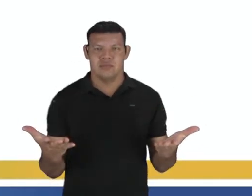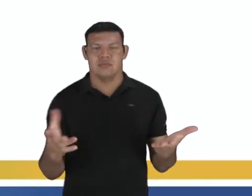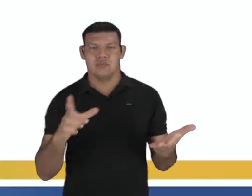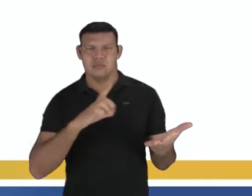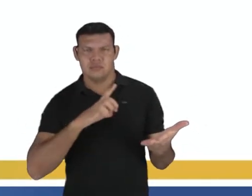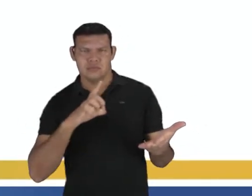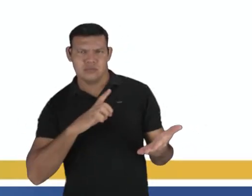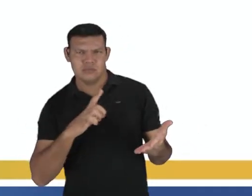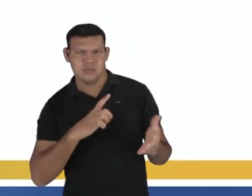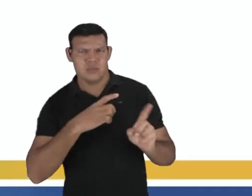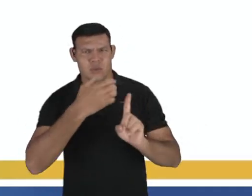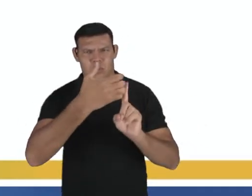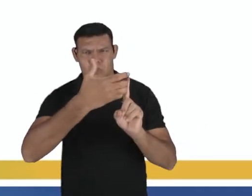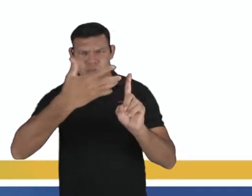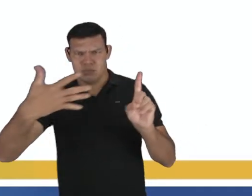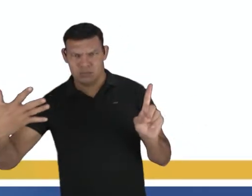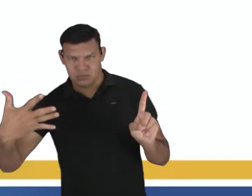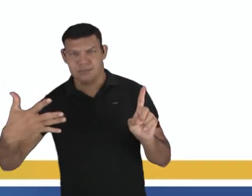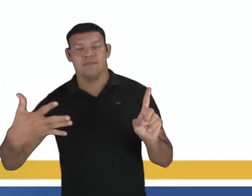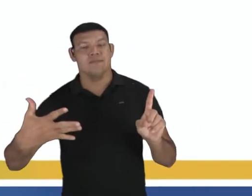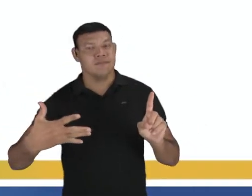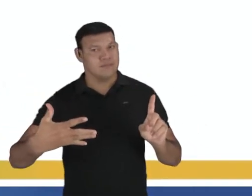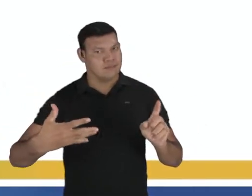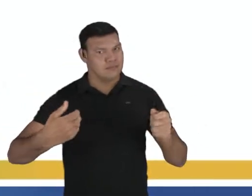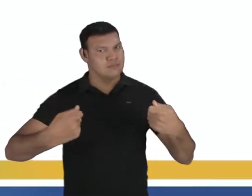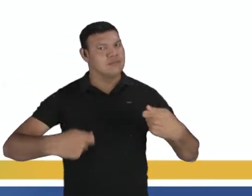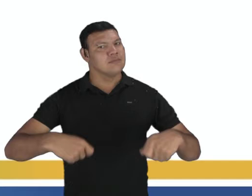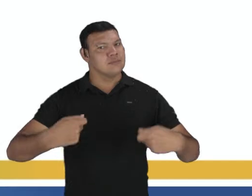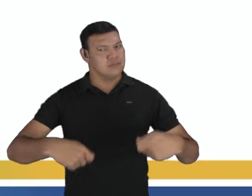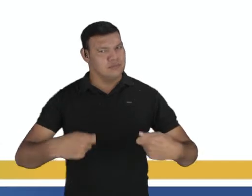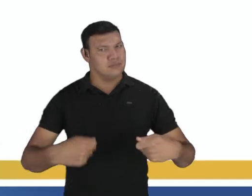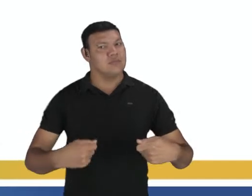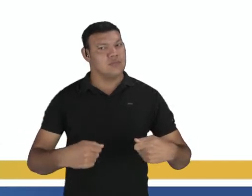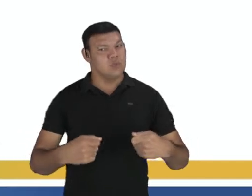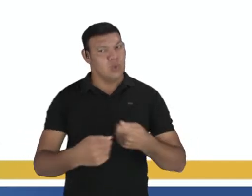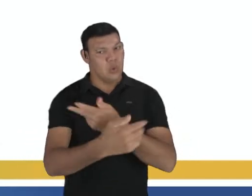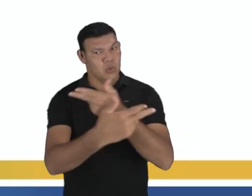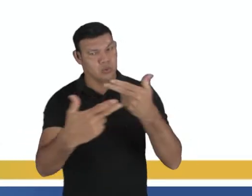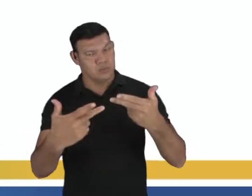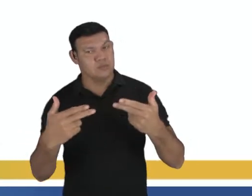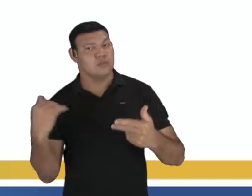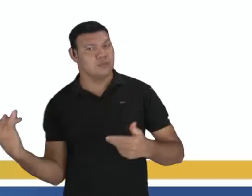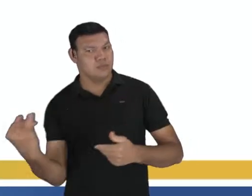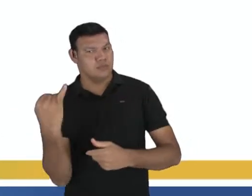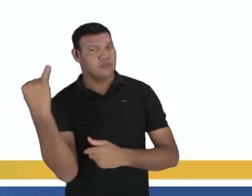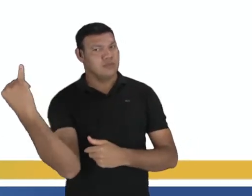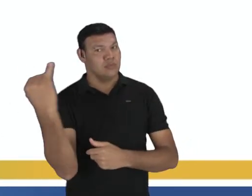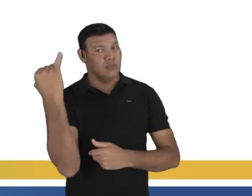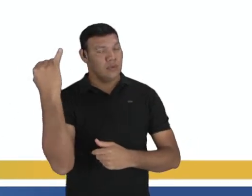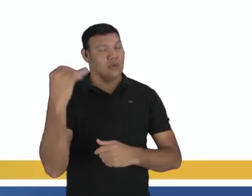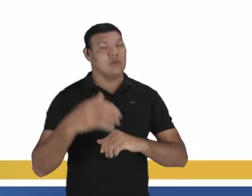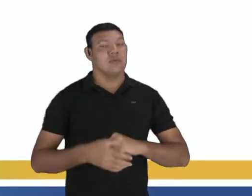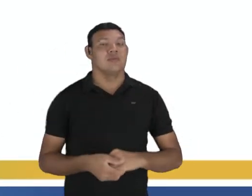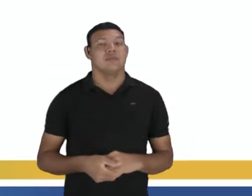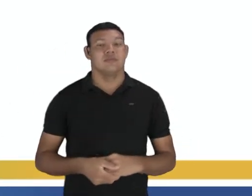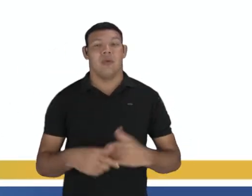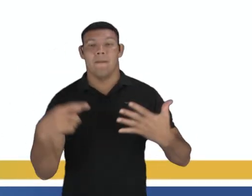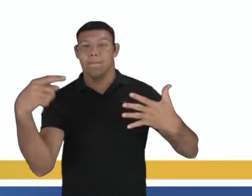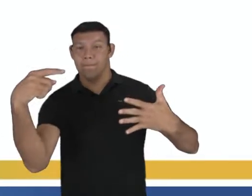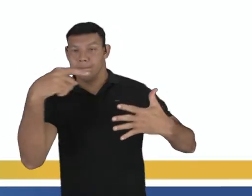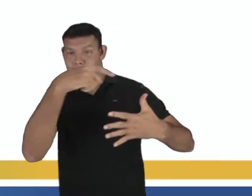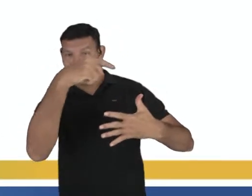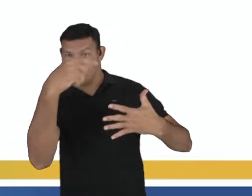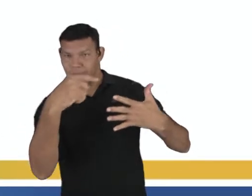essa argumentação, a gente precisa de alguns fatores importantes. Um deles são os